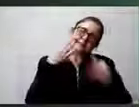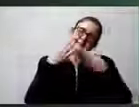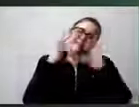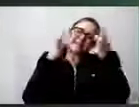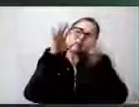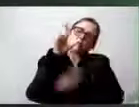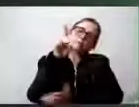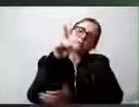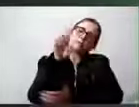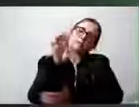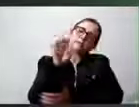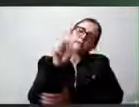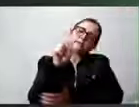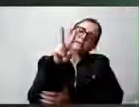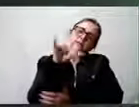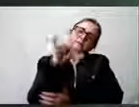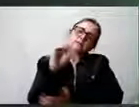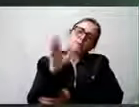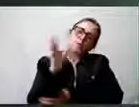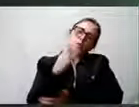lateral.